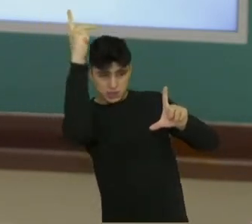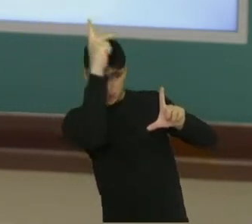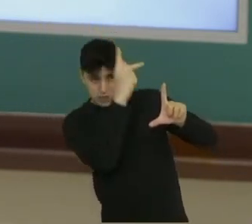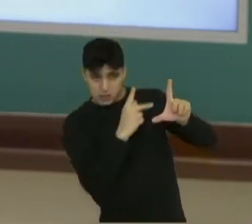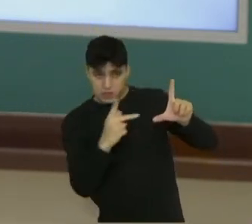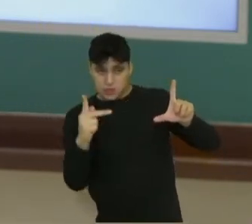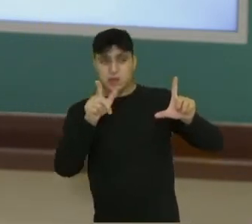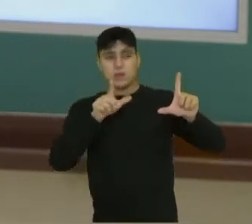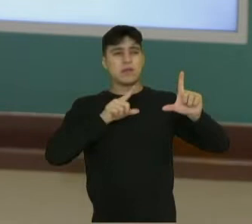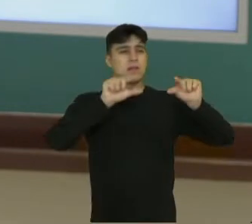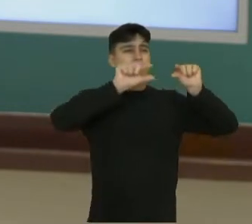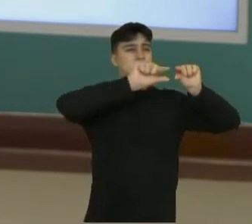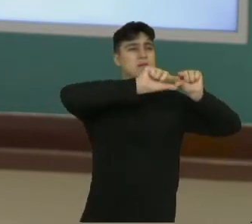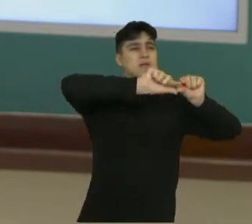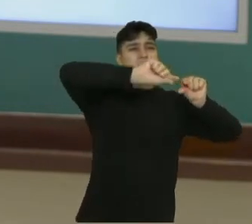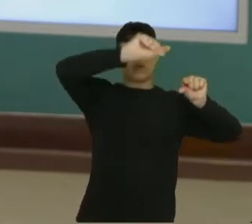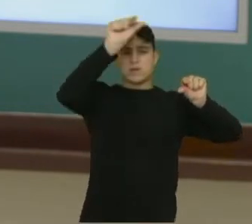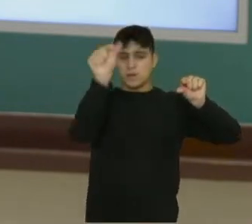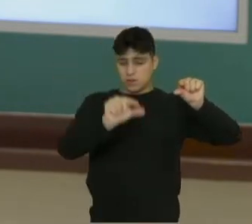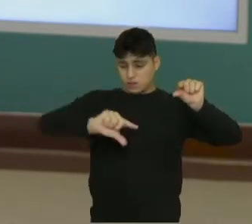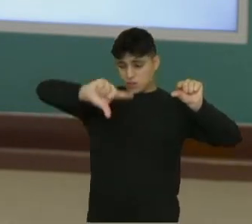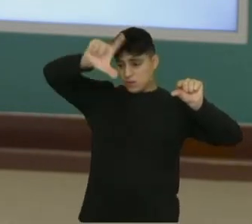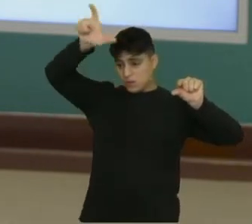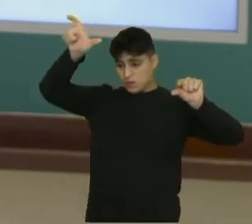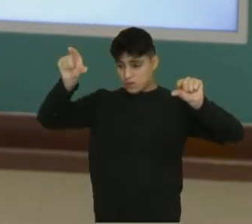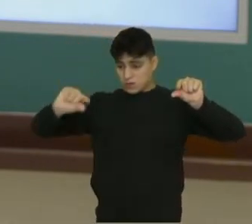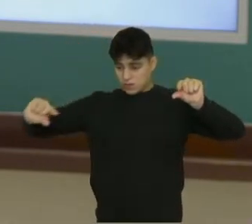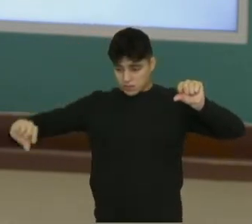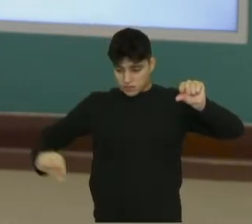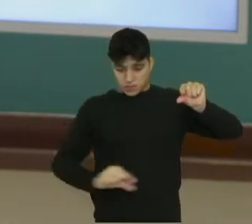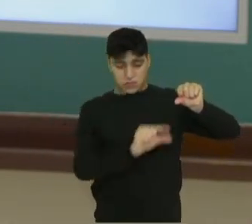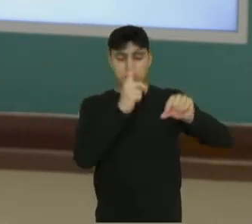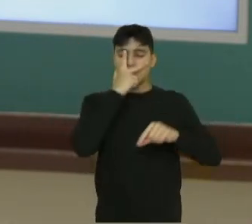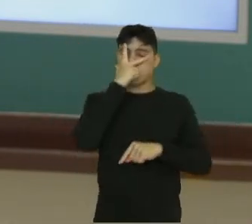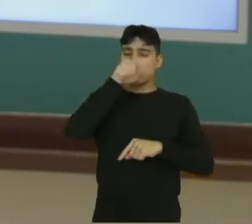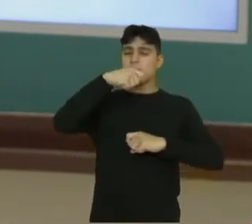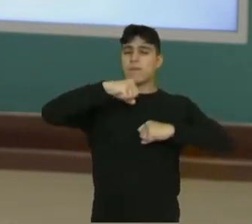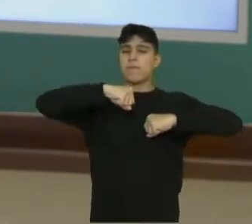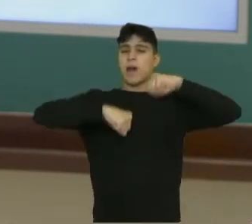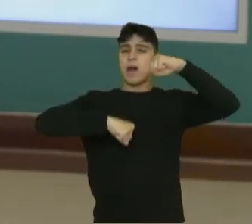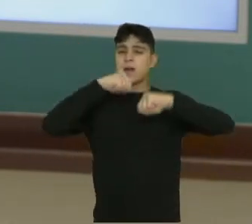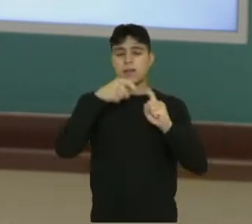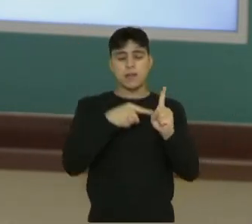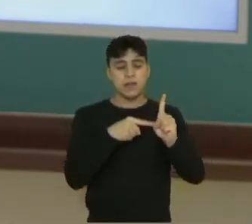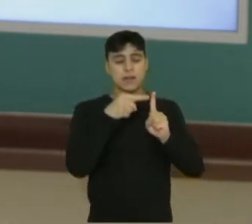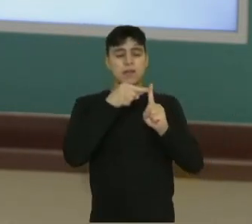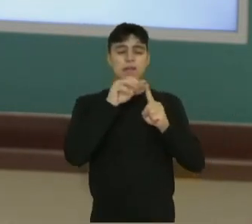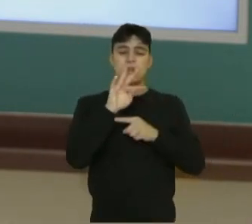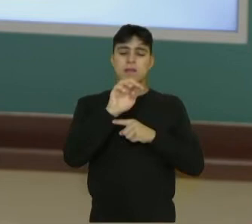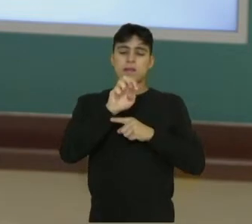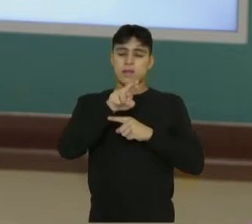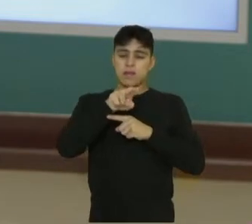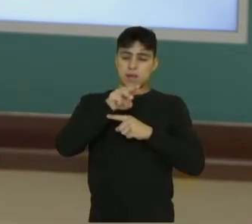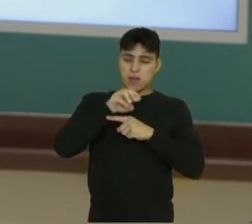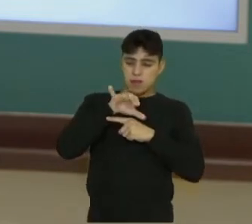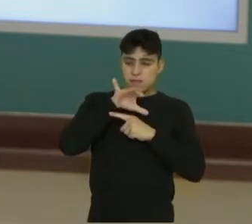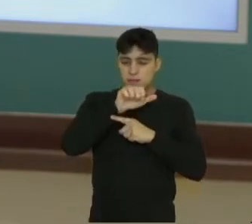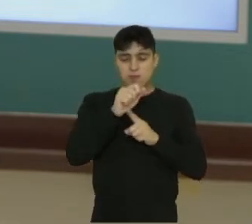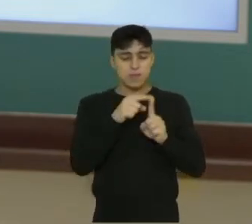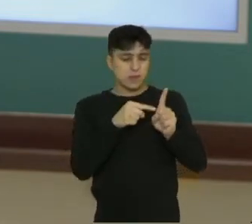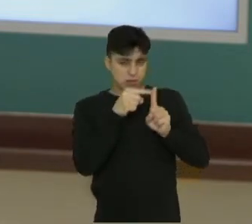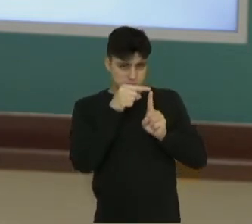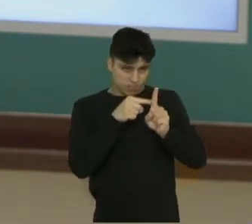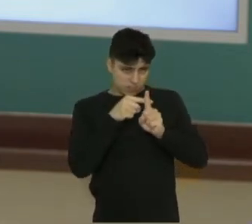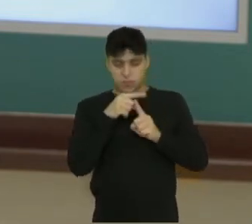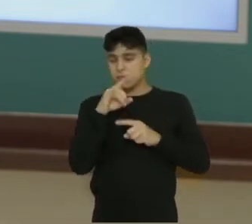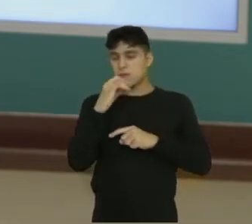uma máquina térmica, né? Então, um princípio de máquina térmica. Então, essa máquina térmica aqui, por exemplo,